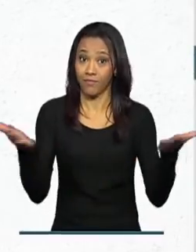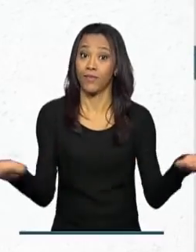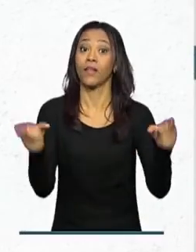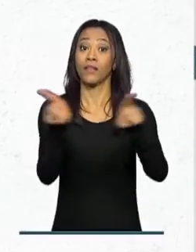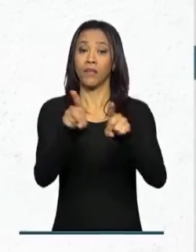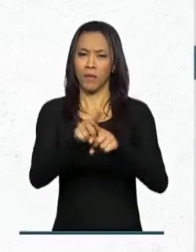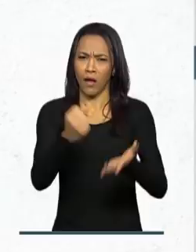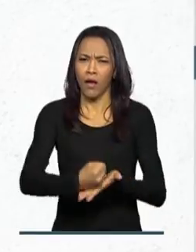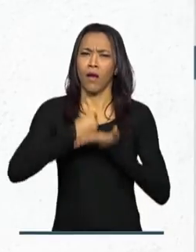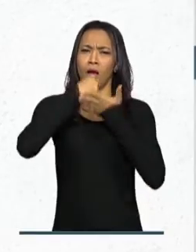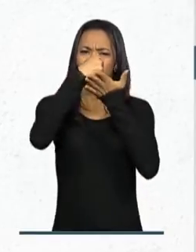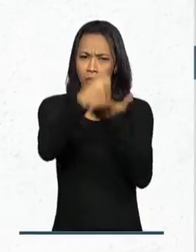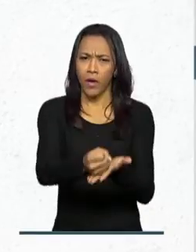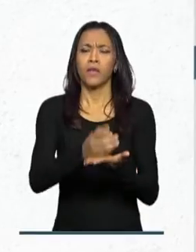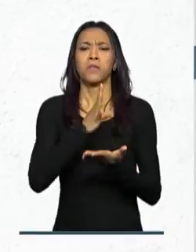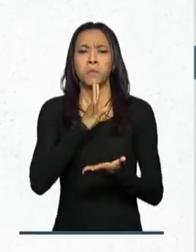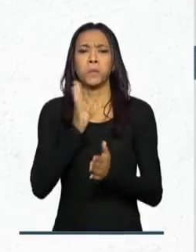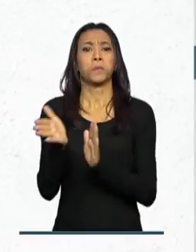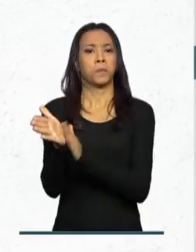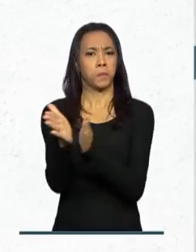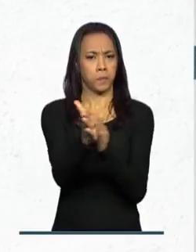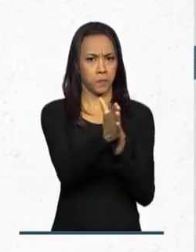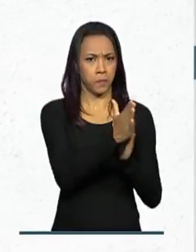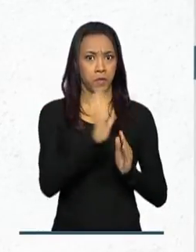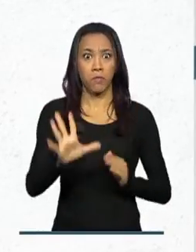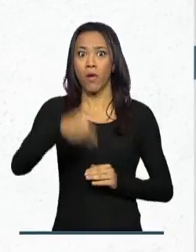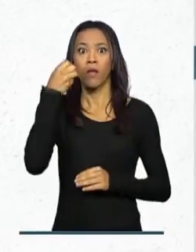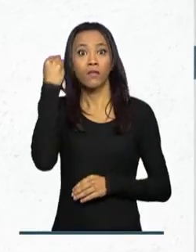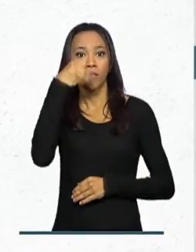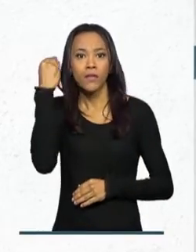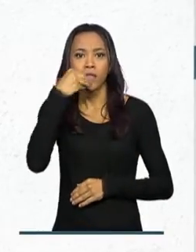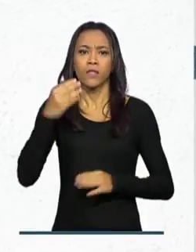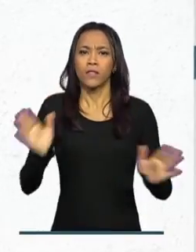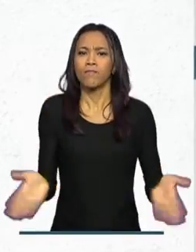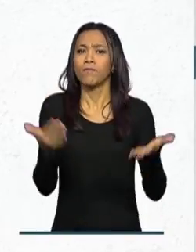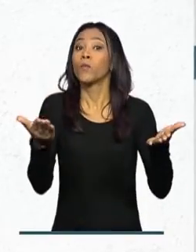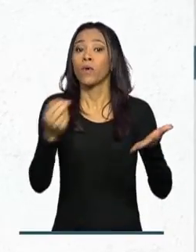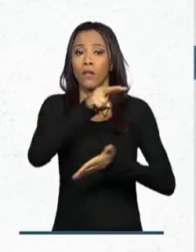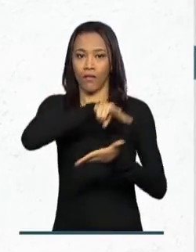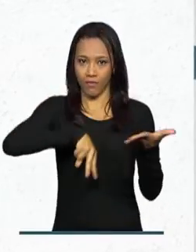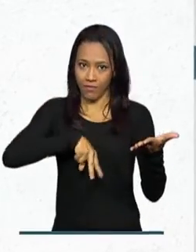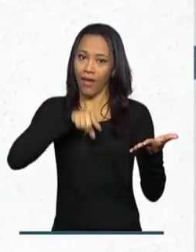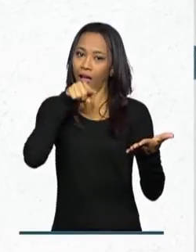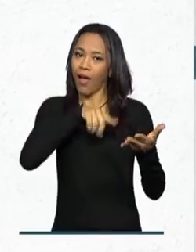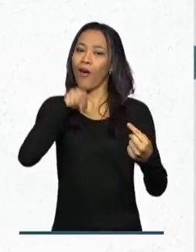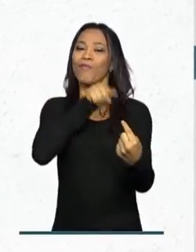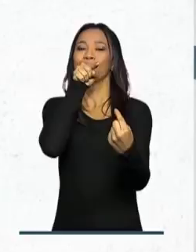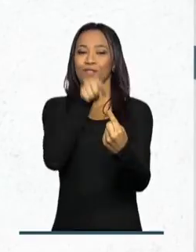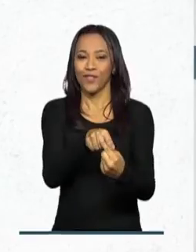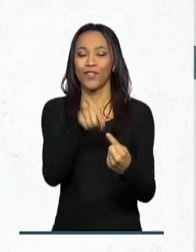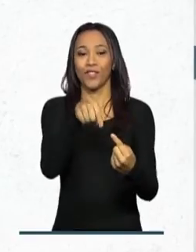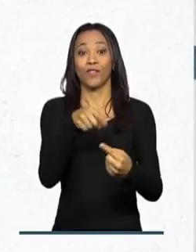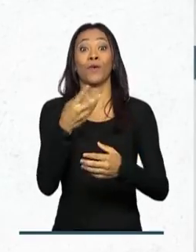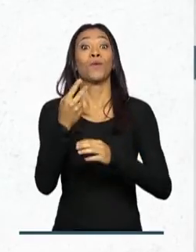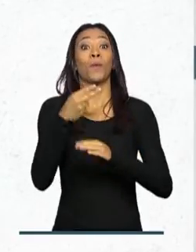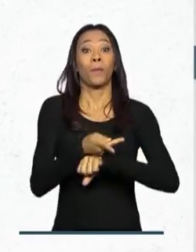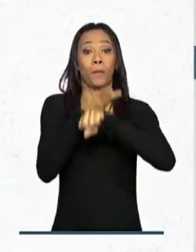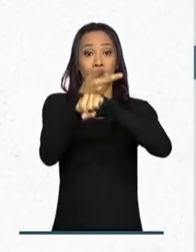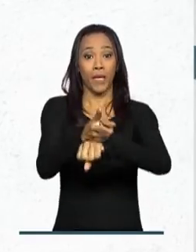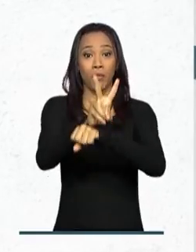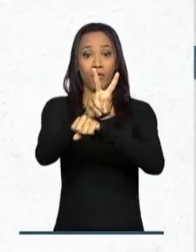Estimular, fomentar e reconhecer as melhores experiências que promovam a leitura. Esse é o objetivo do Prêmio Viva